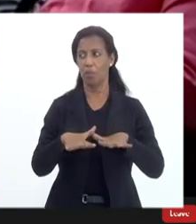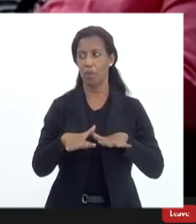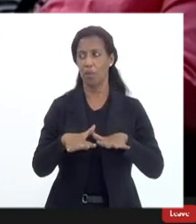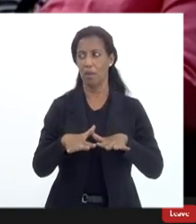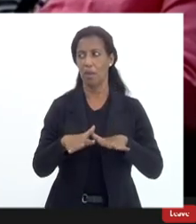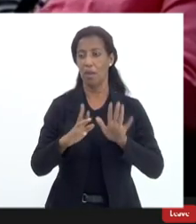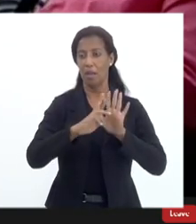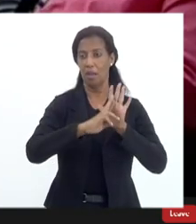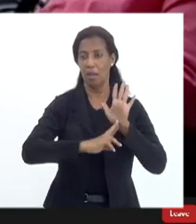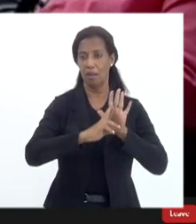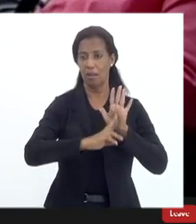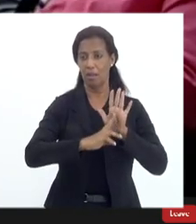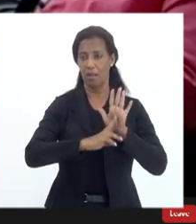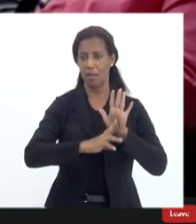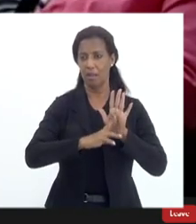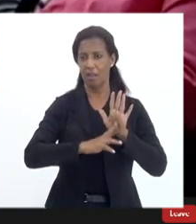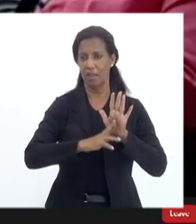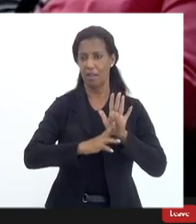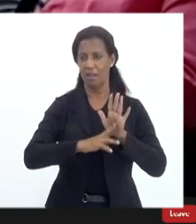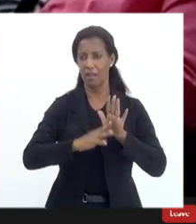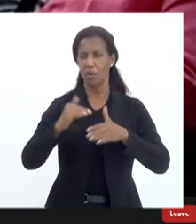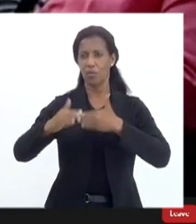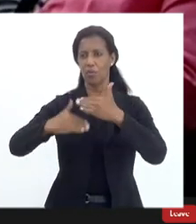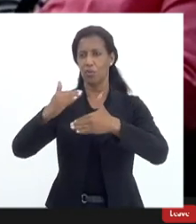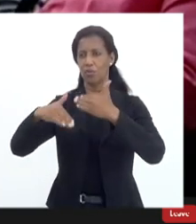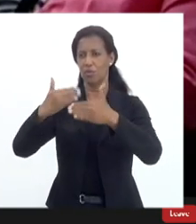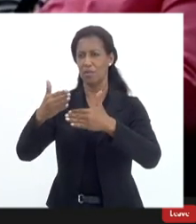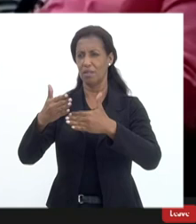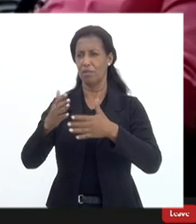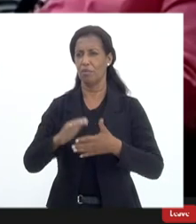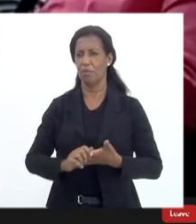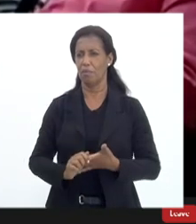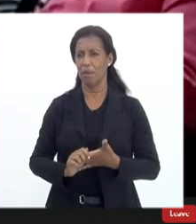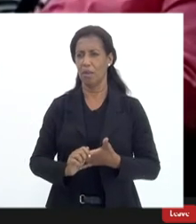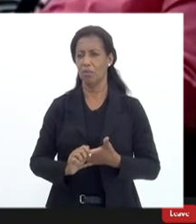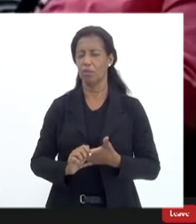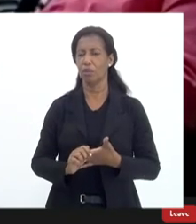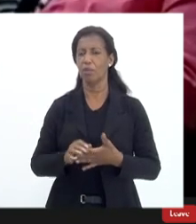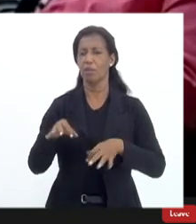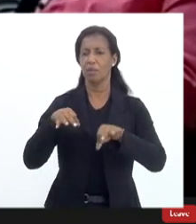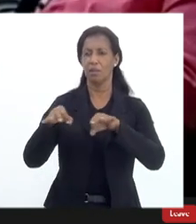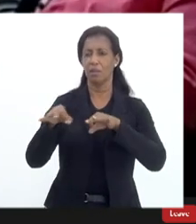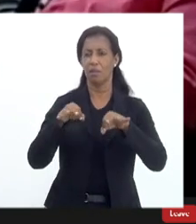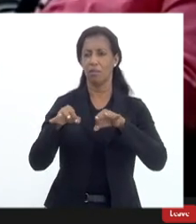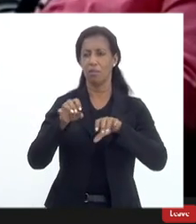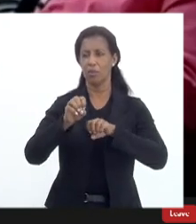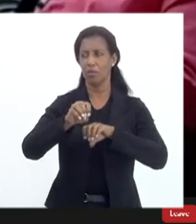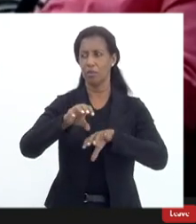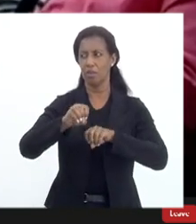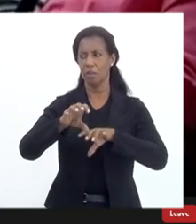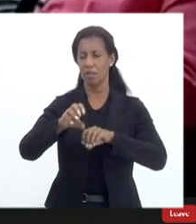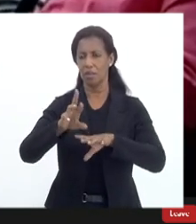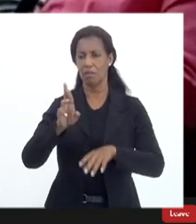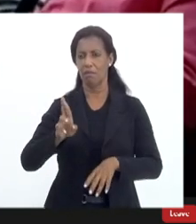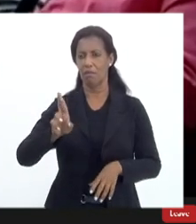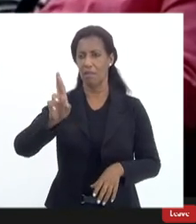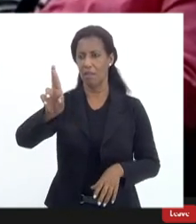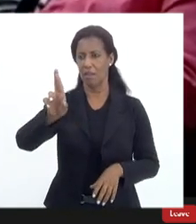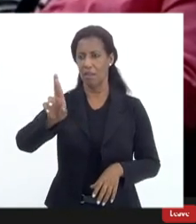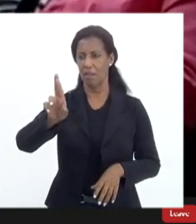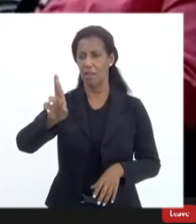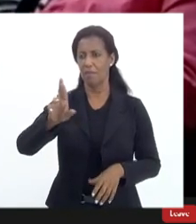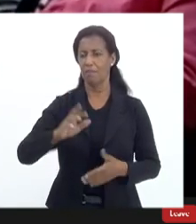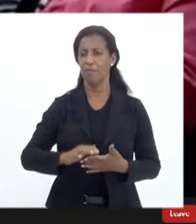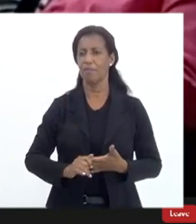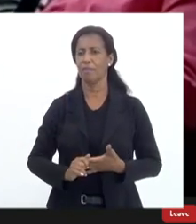Complementar o belíssimo trabalho desenvolvido aí pelo senhor, à frente da comissão, o relatório que o